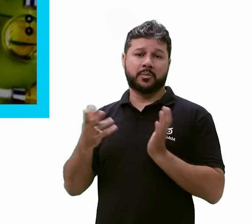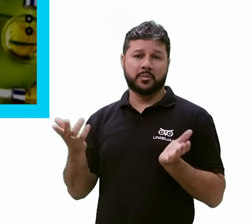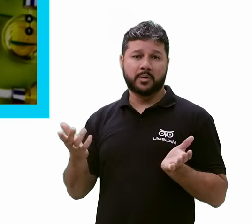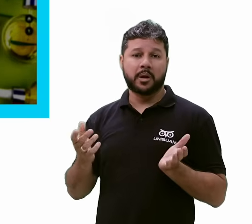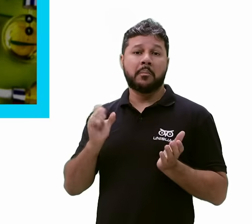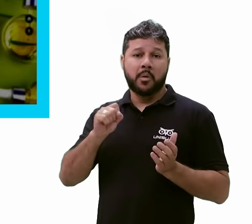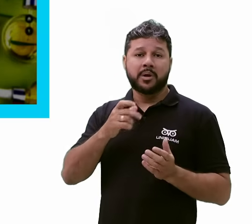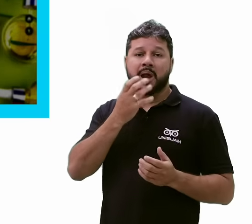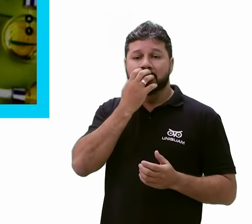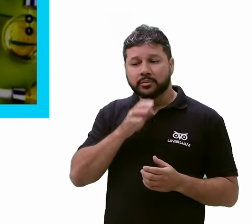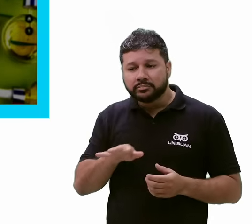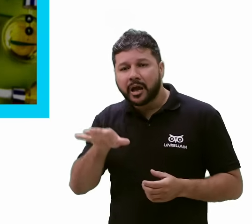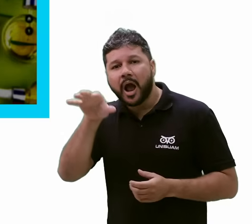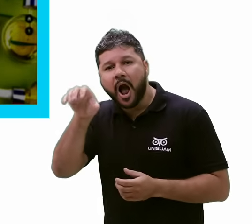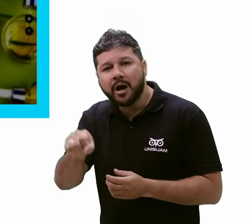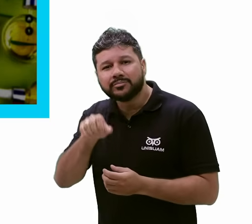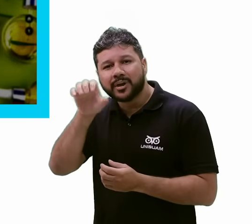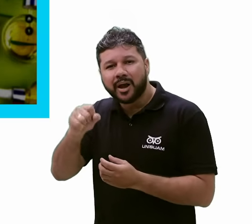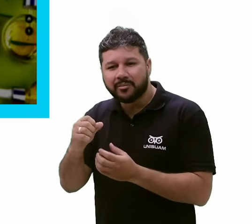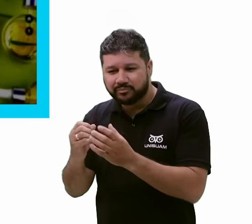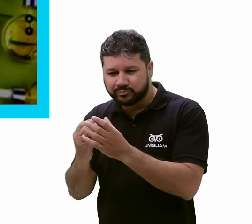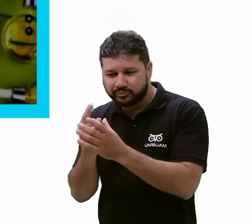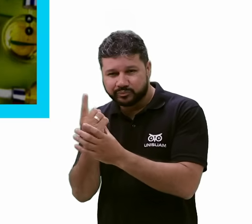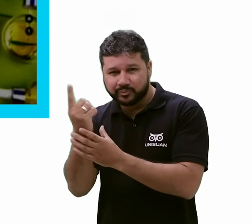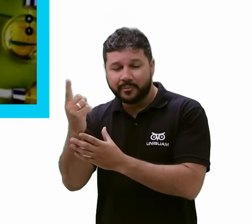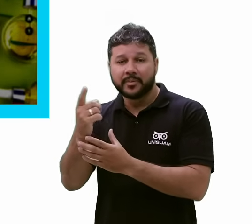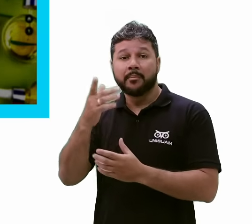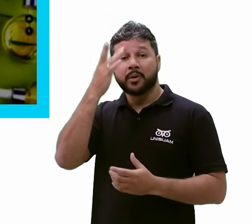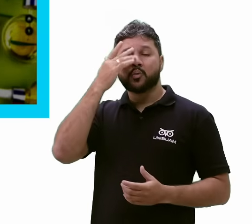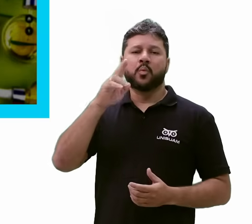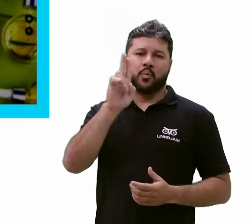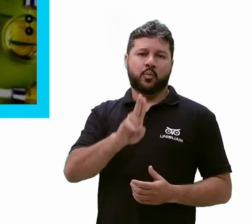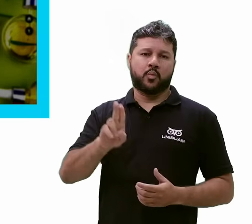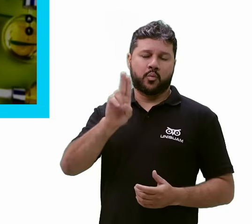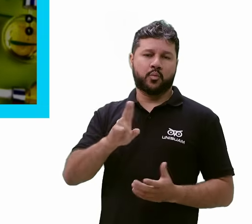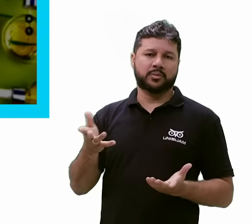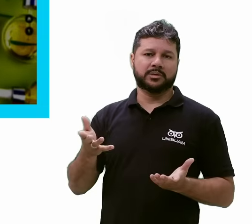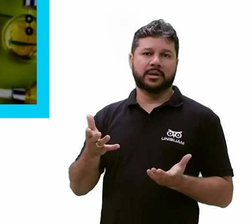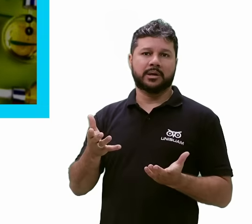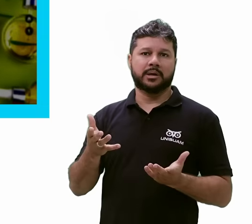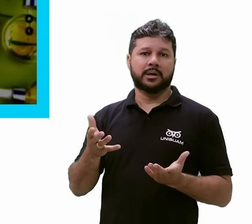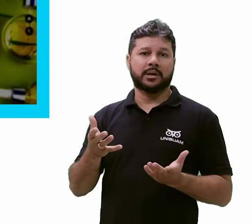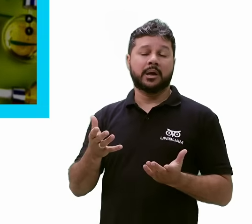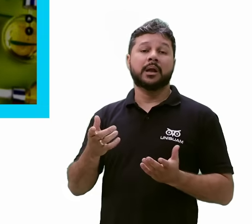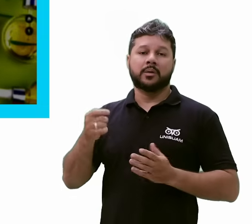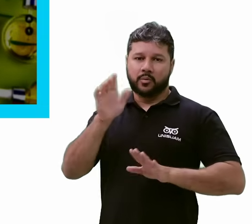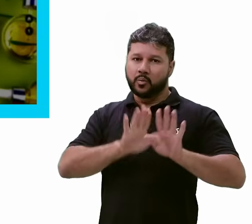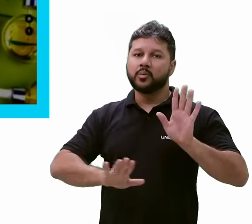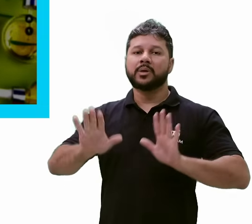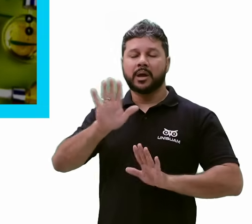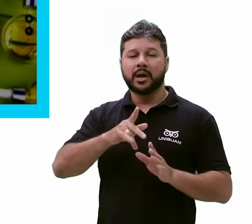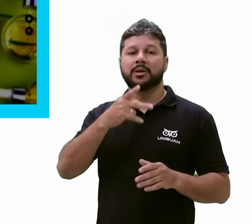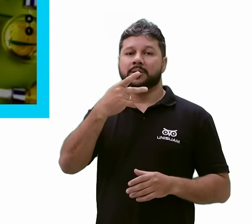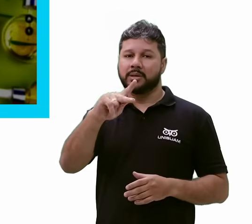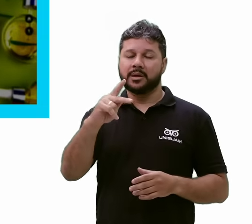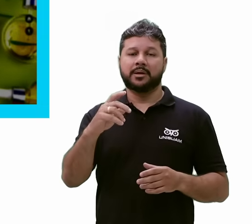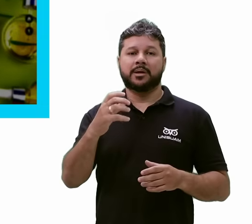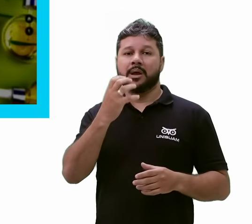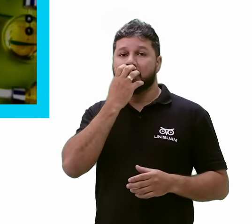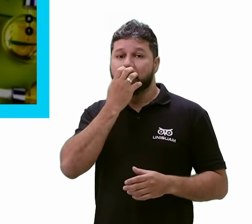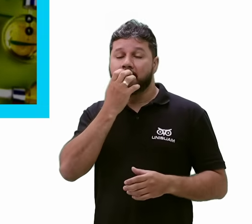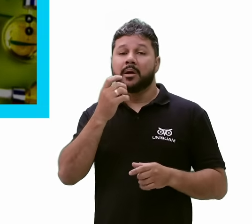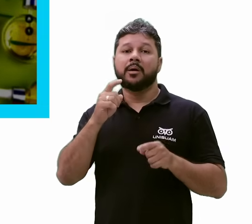isso pode acontecer, tá? Então, pessoas que são usuárias, né, precisam tomar muito cuidado com seus animais, porque os